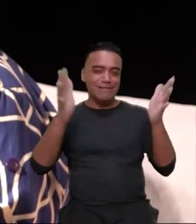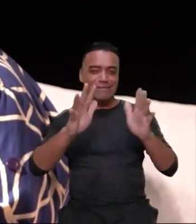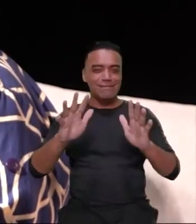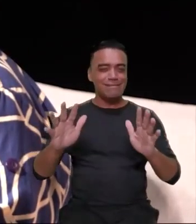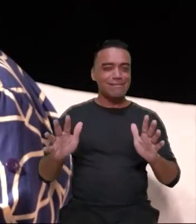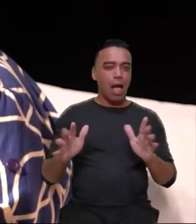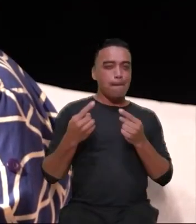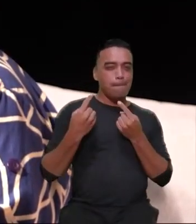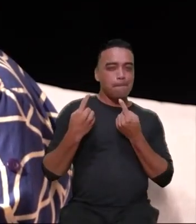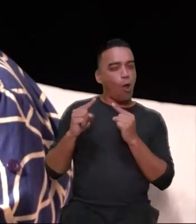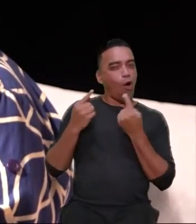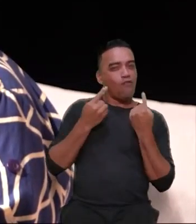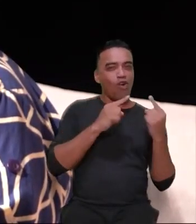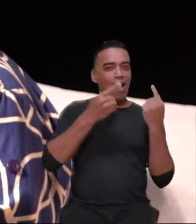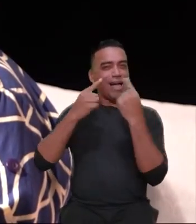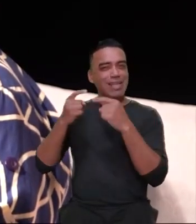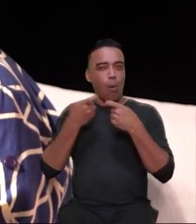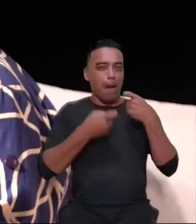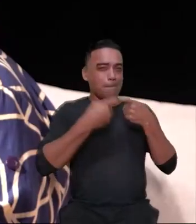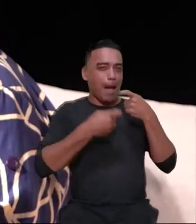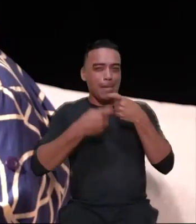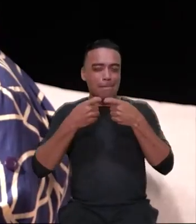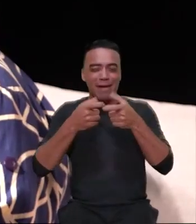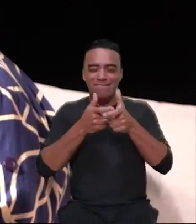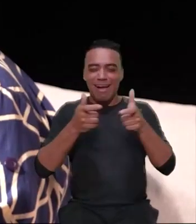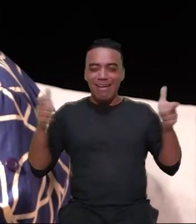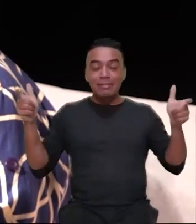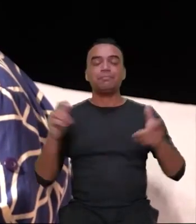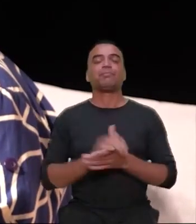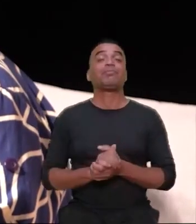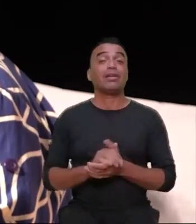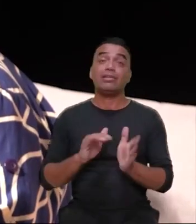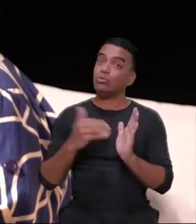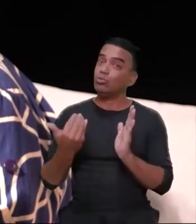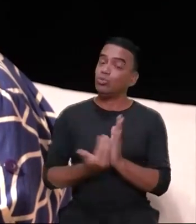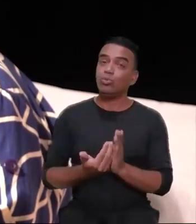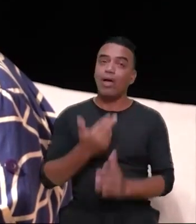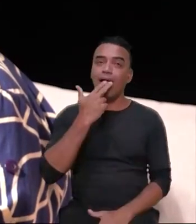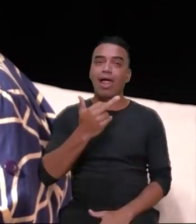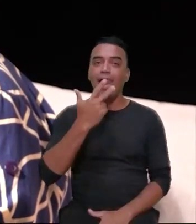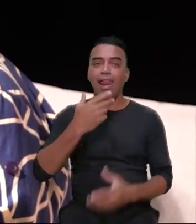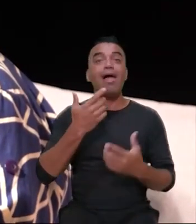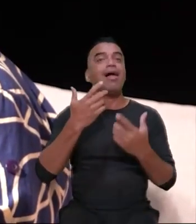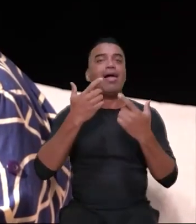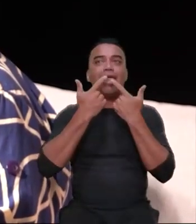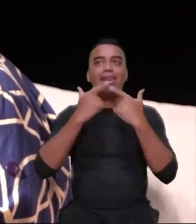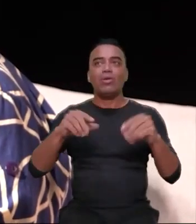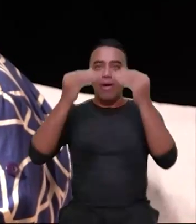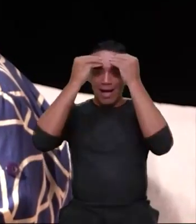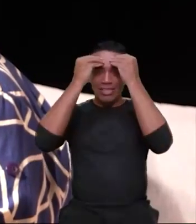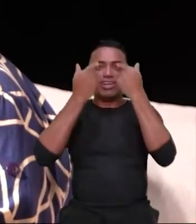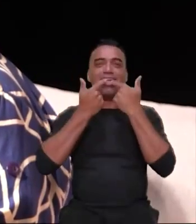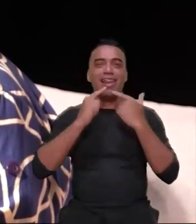carregado de provocação muito grande. Agora, tudo é a linguagem. Tudo